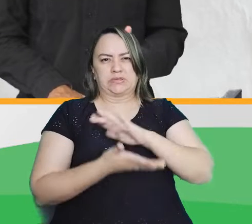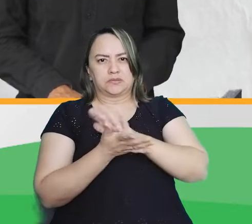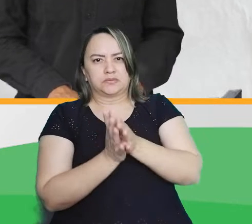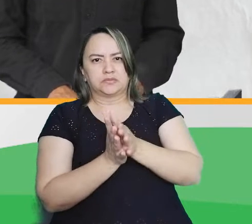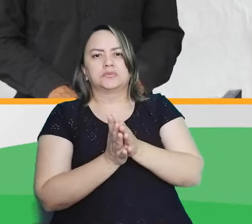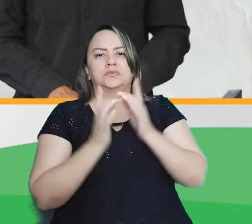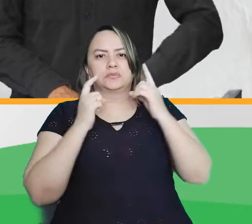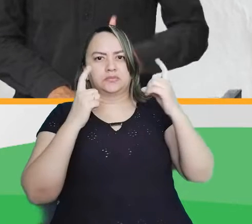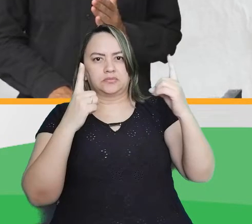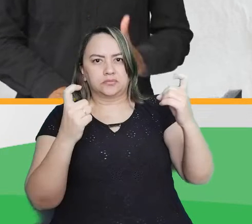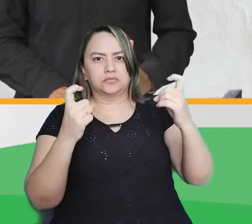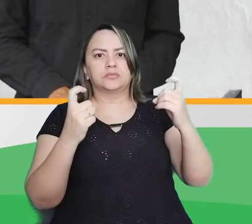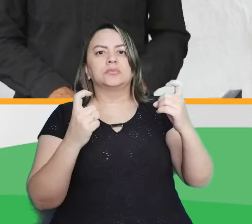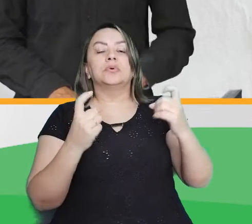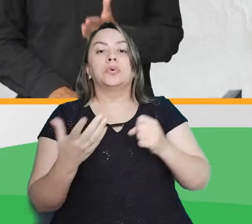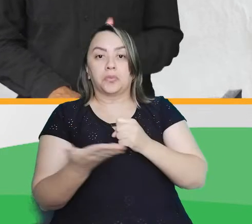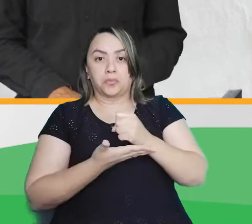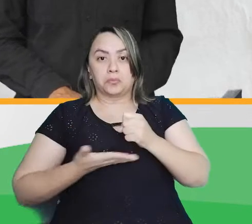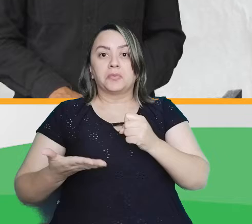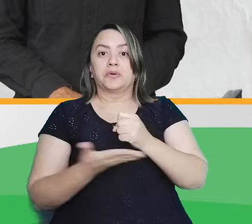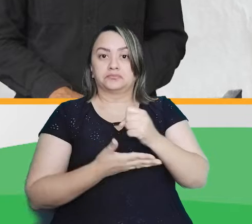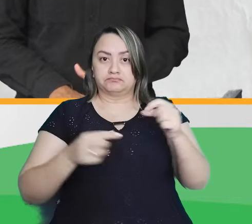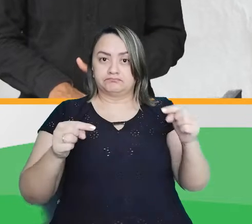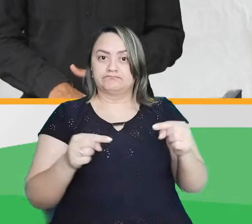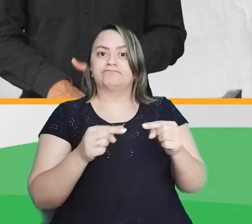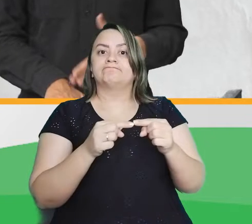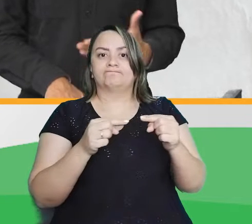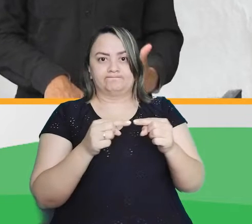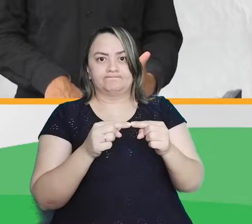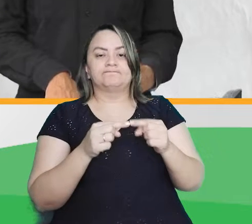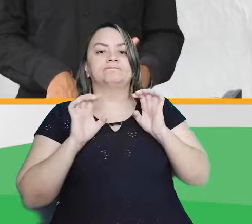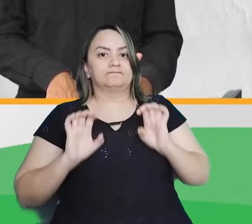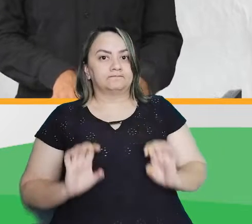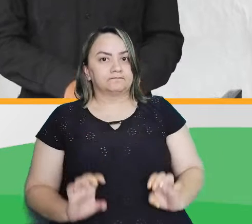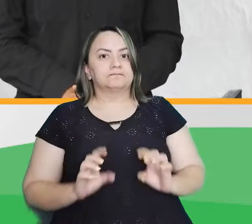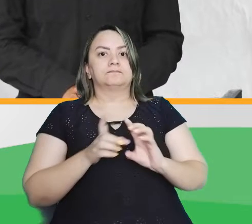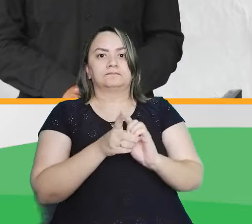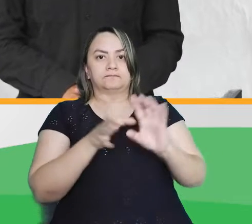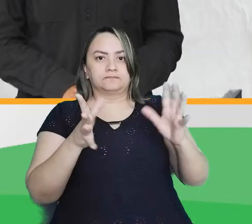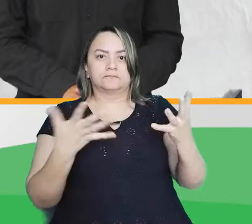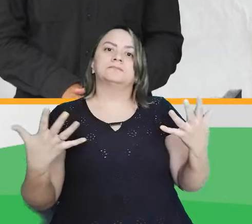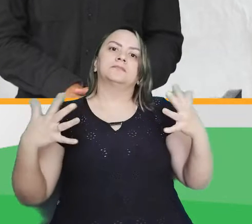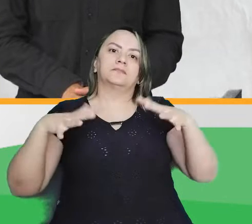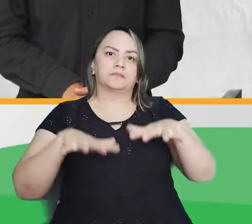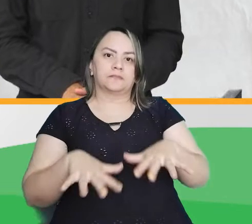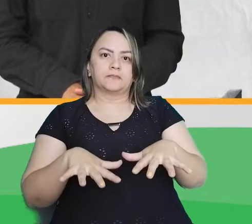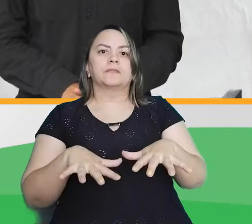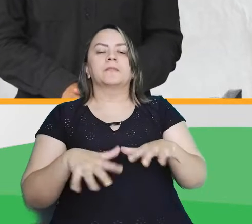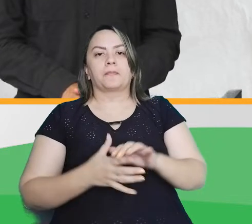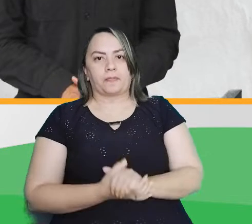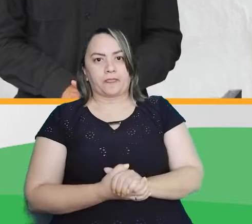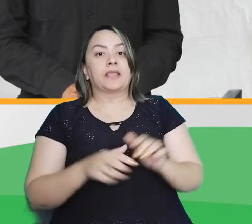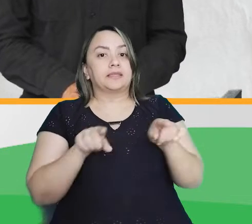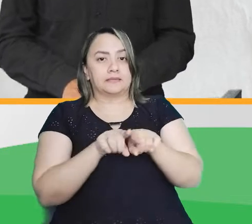éticos, democráticos, inclusivos e solidários, e respeitando os direitos humanos, e